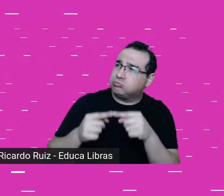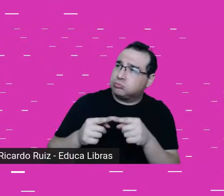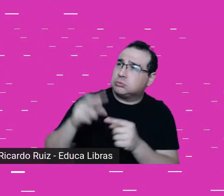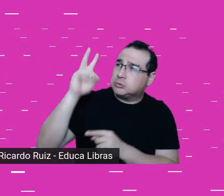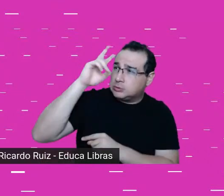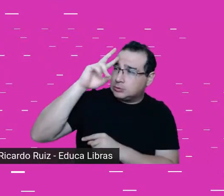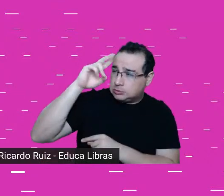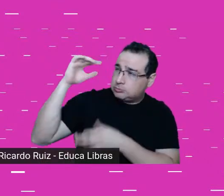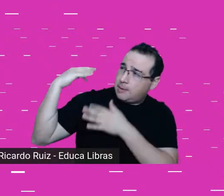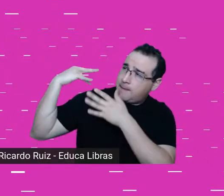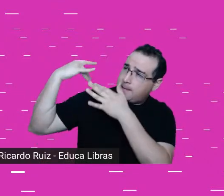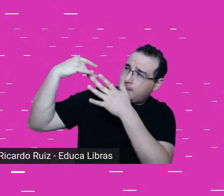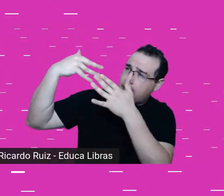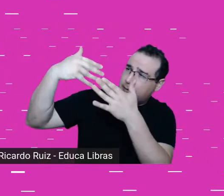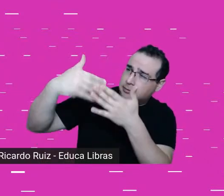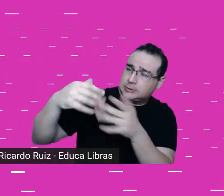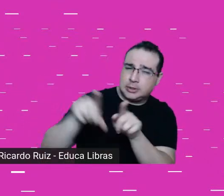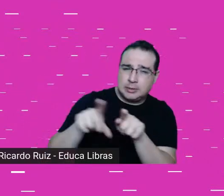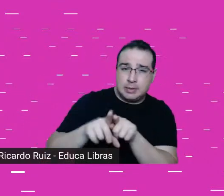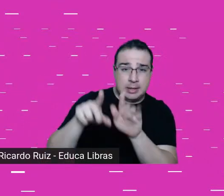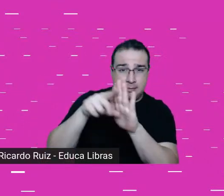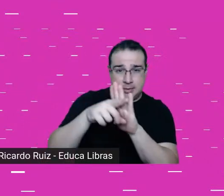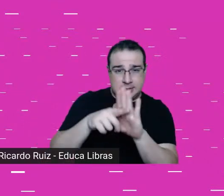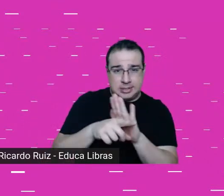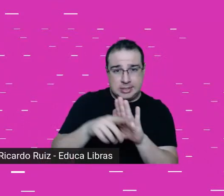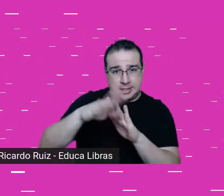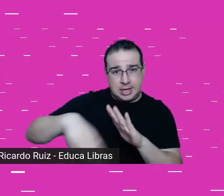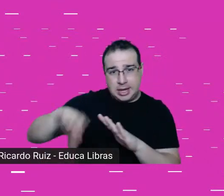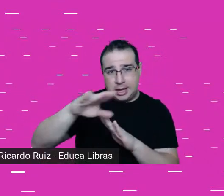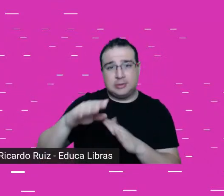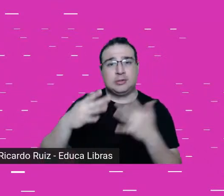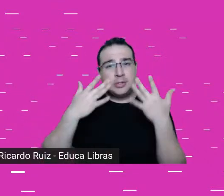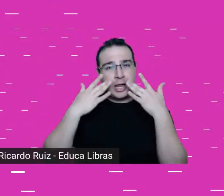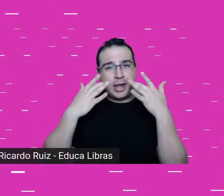memória, do acervo e da pesquisa do teatro.